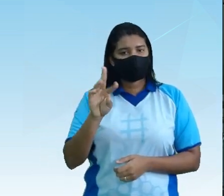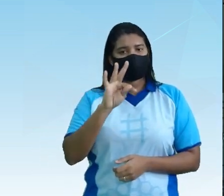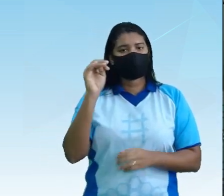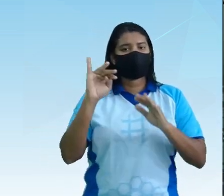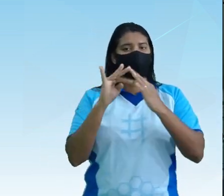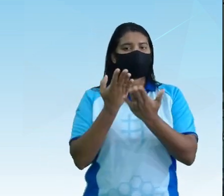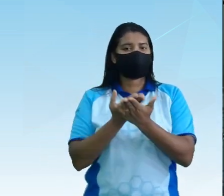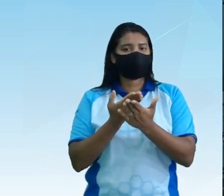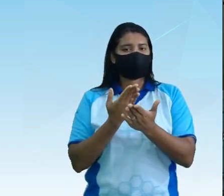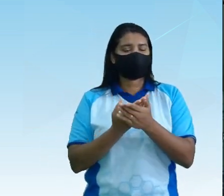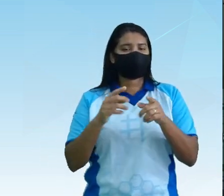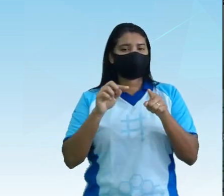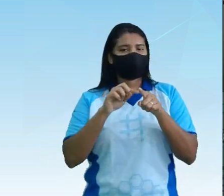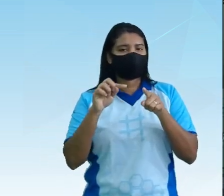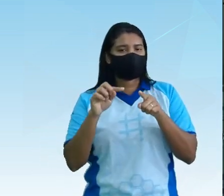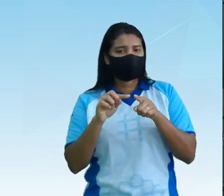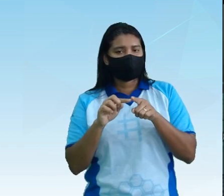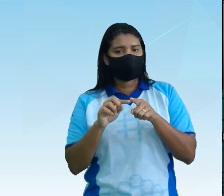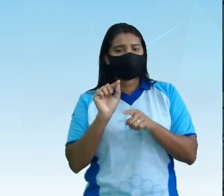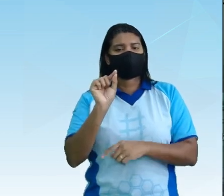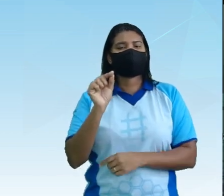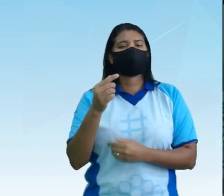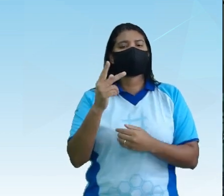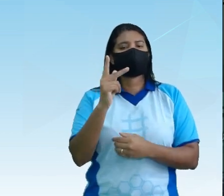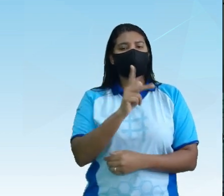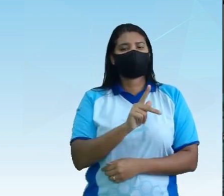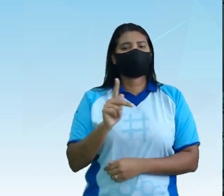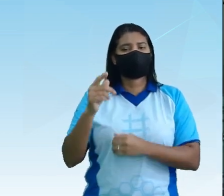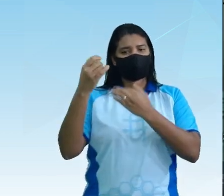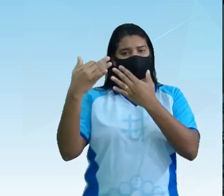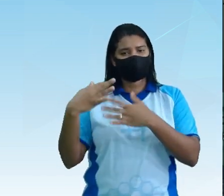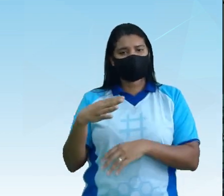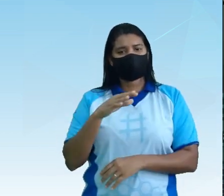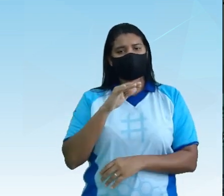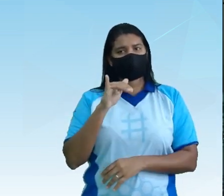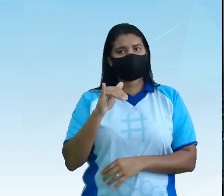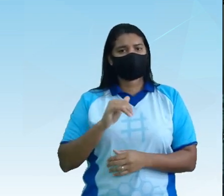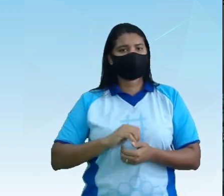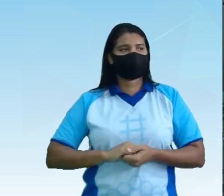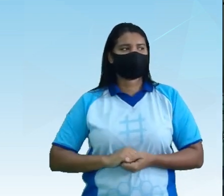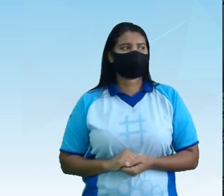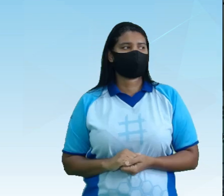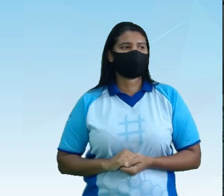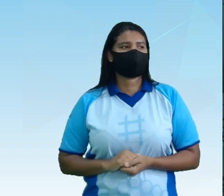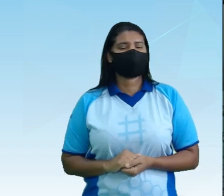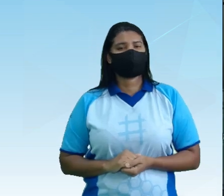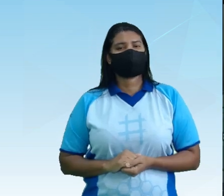escola, bairro, quem é teu professor, que a gente vai falar, tá bom? Professor, dá um pontinho aí pro teu